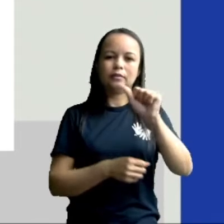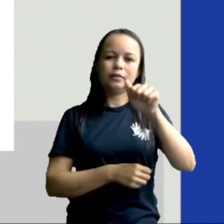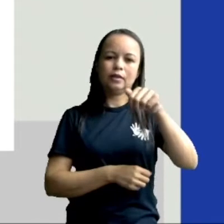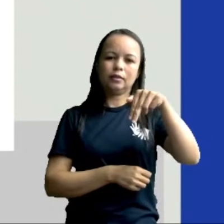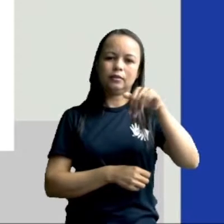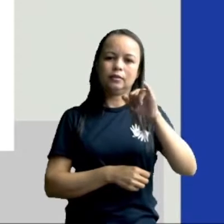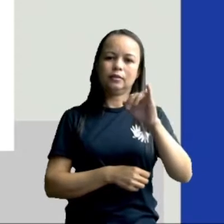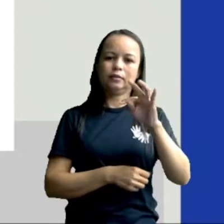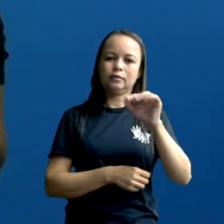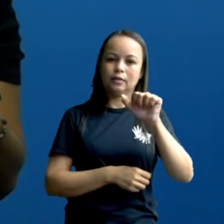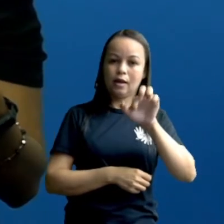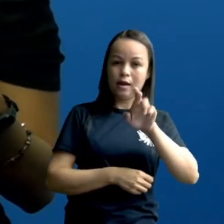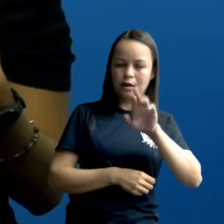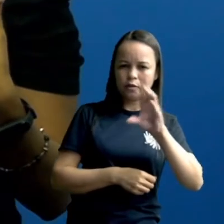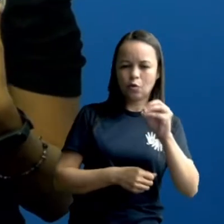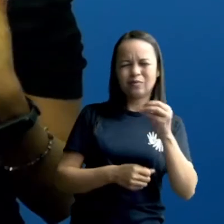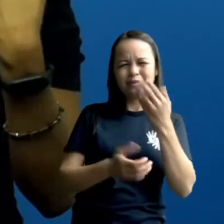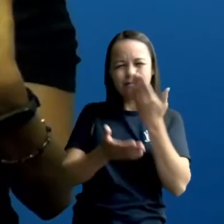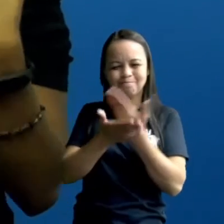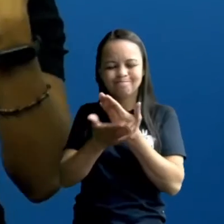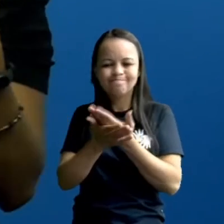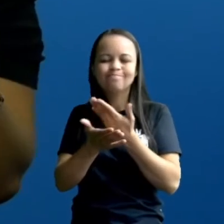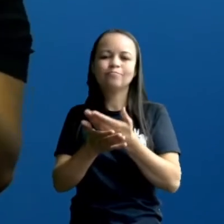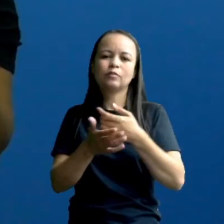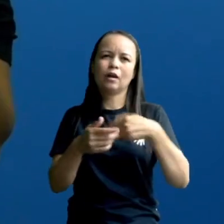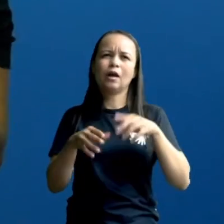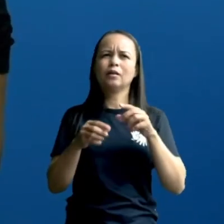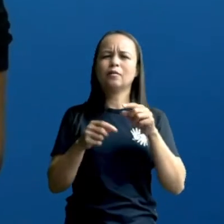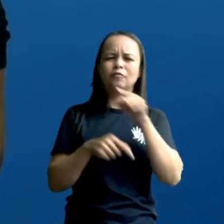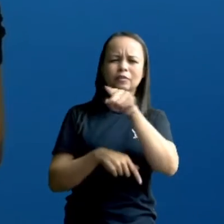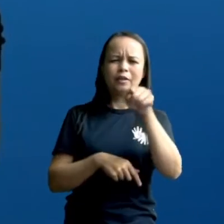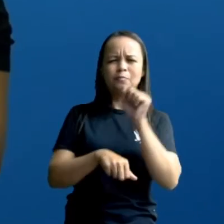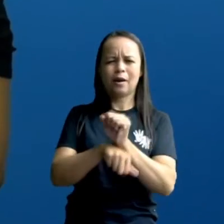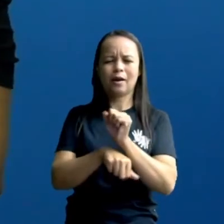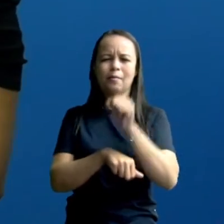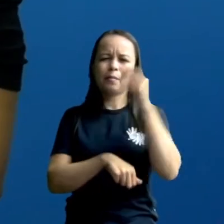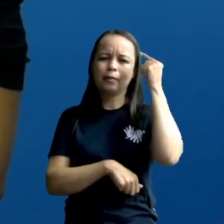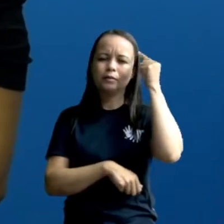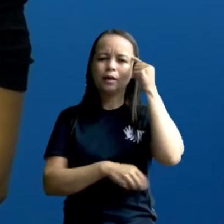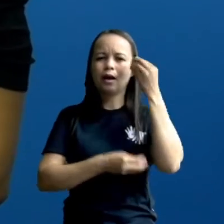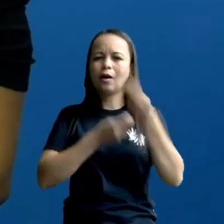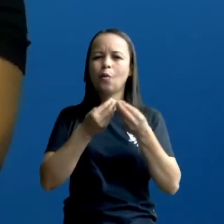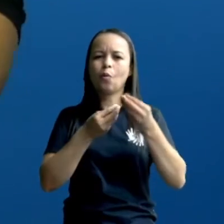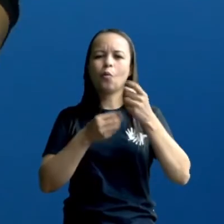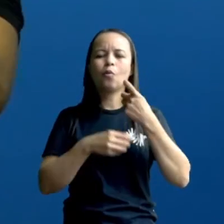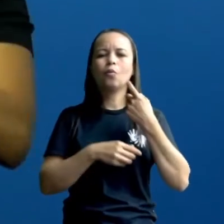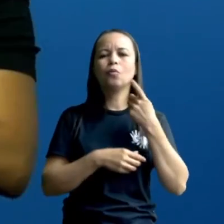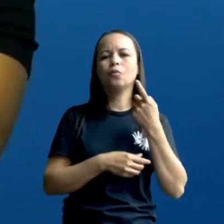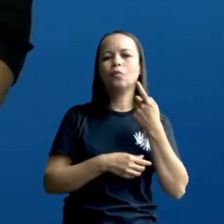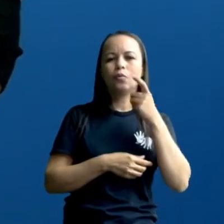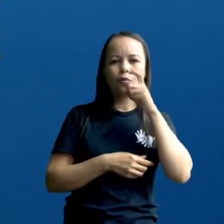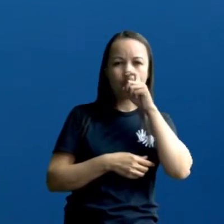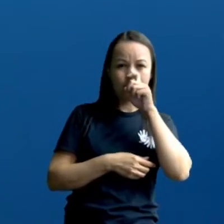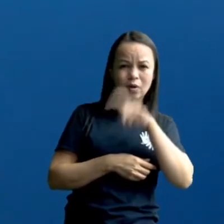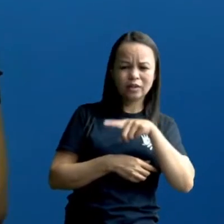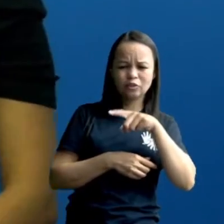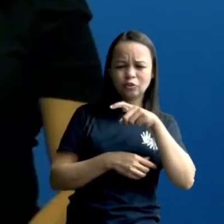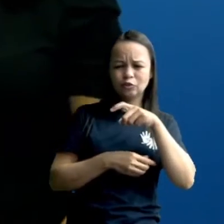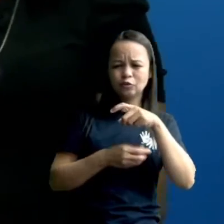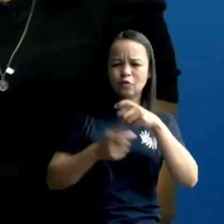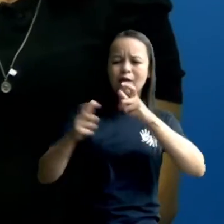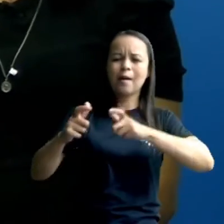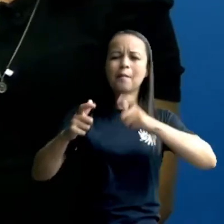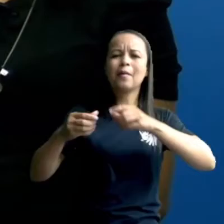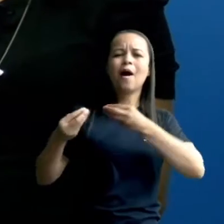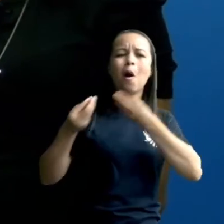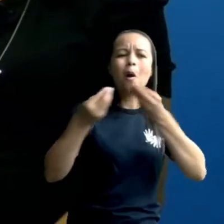se estudar, porque vocês já pararam para pensar para onde vai o lixo que a gente produz? Primeiro, você separa o seu lixo aí